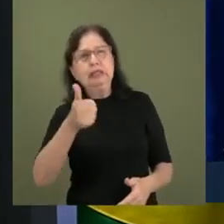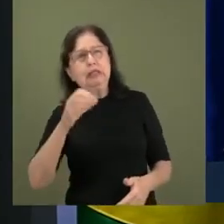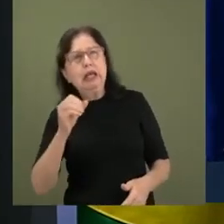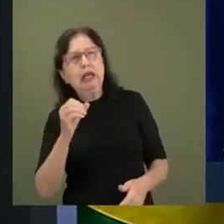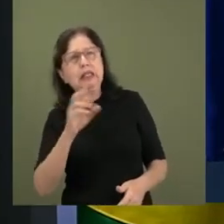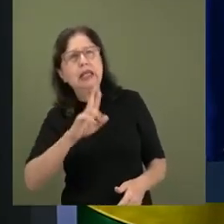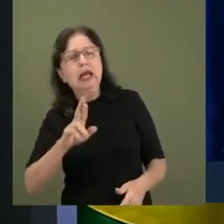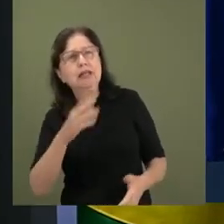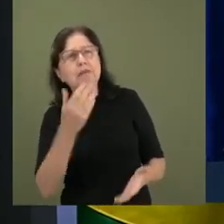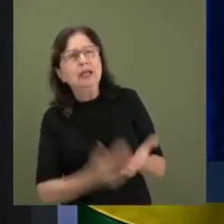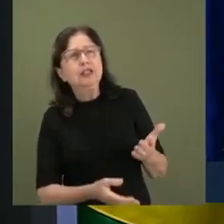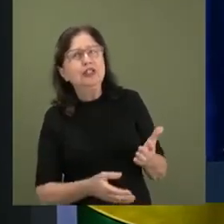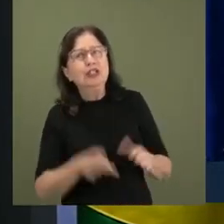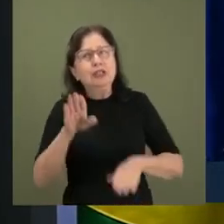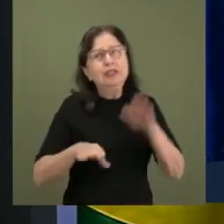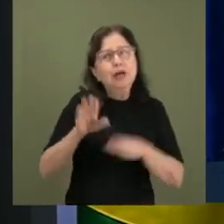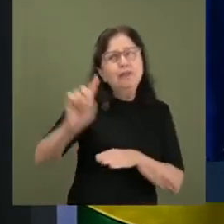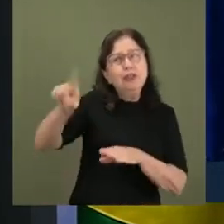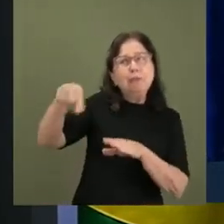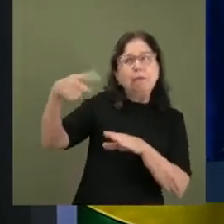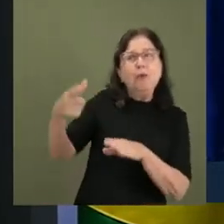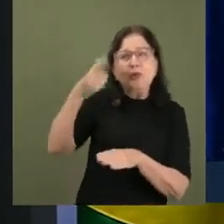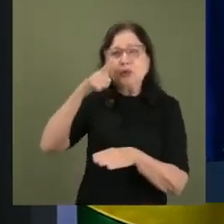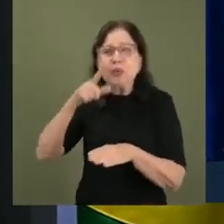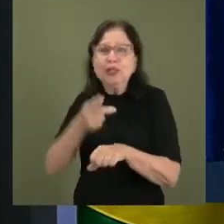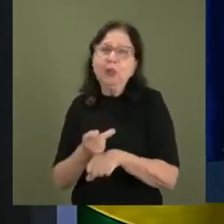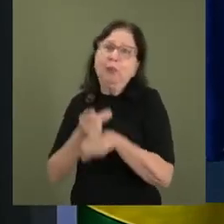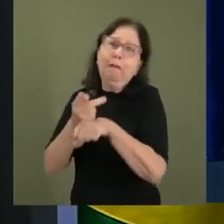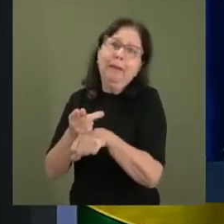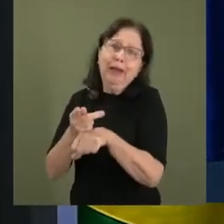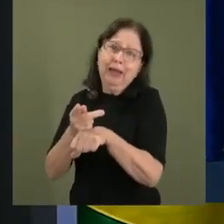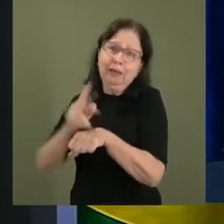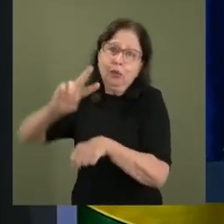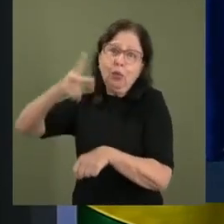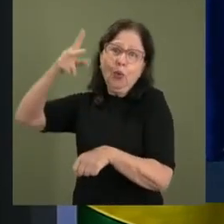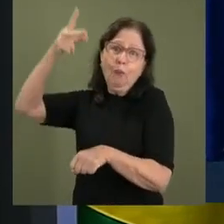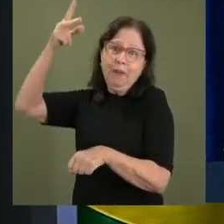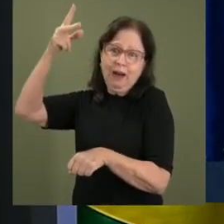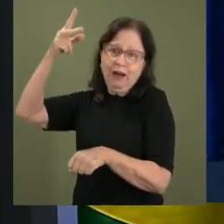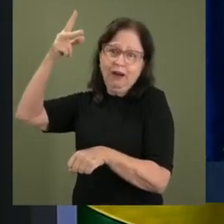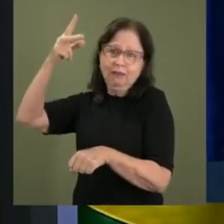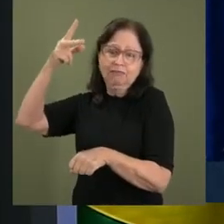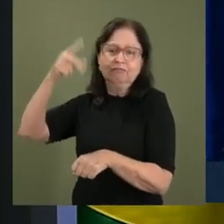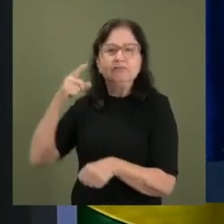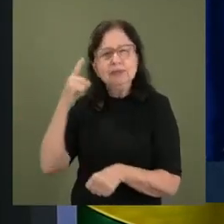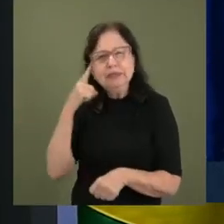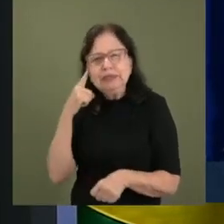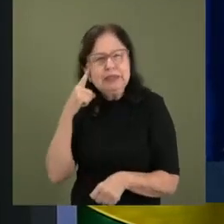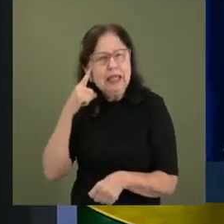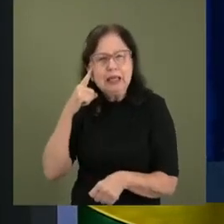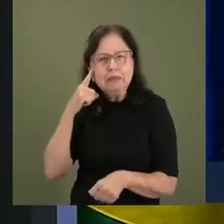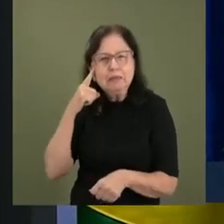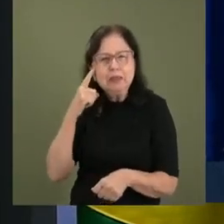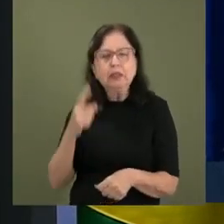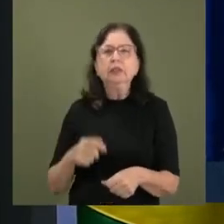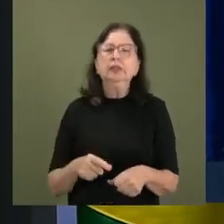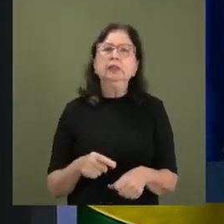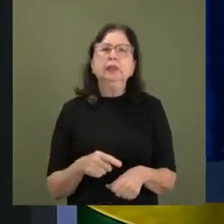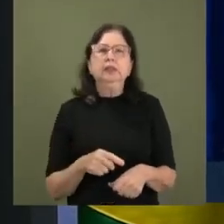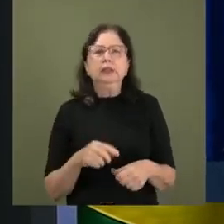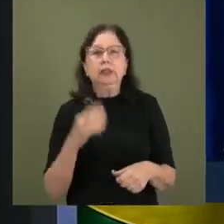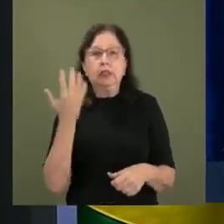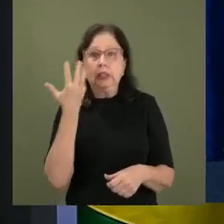na próxima eu posso conseguir fazer ele valorizar mais. Tá? Eu estou pensando em jogadores, principalmente se eu for pensar em